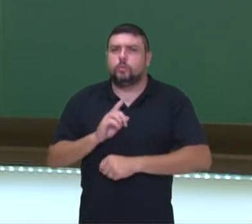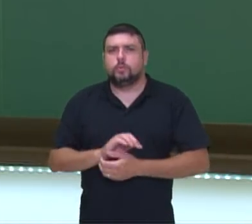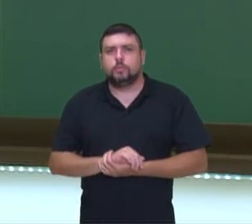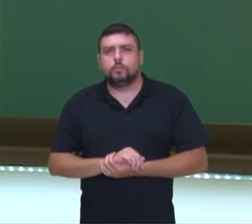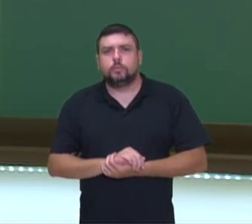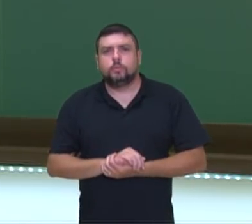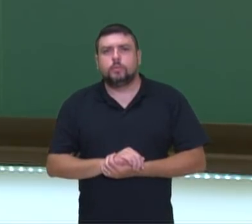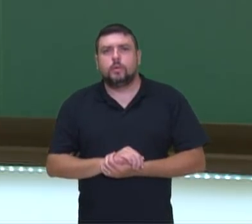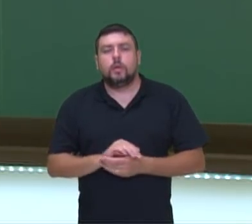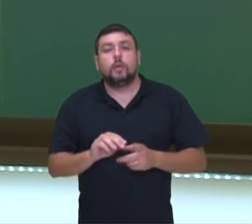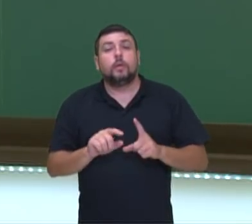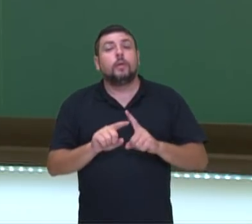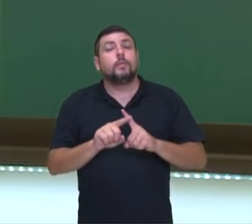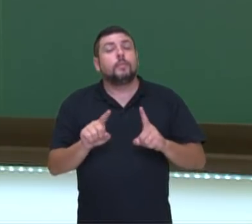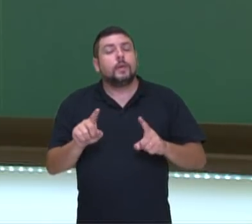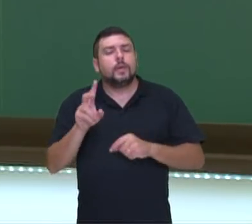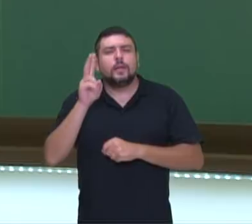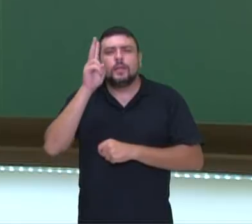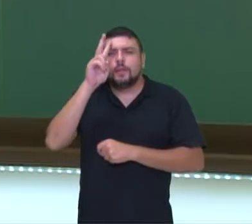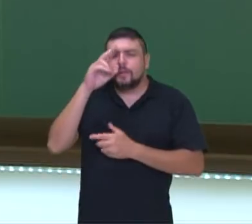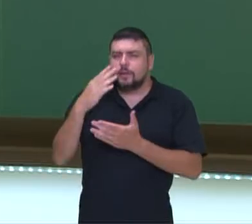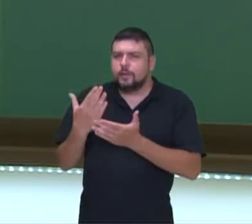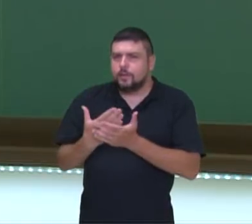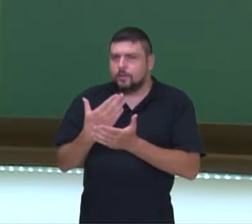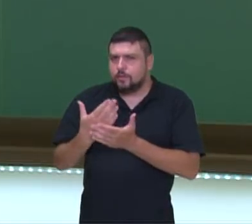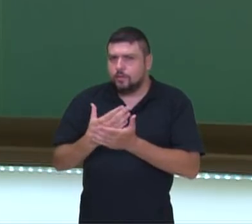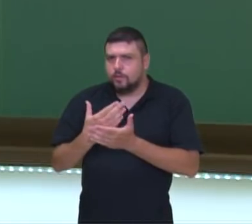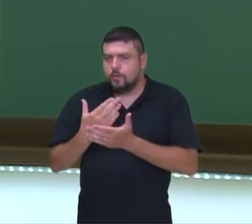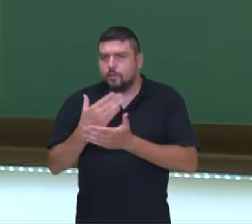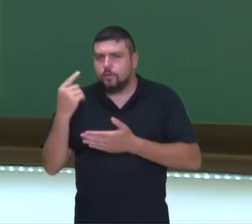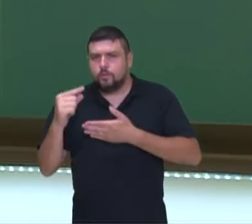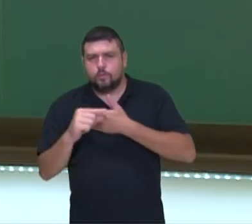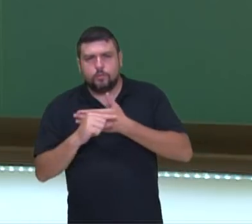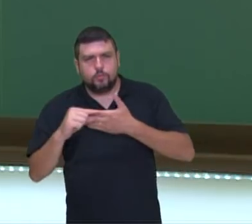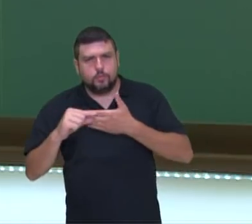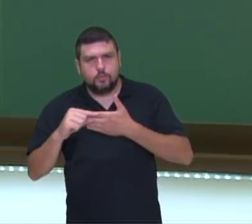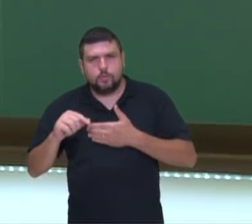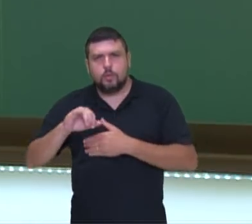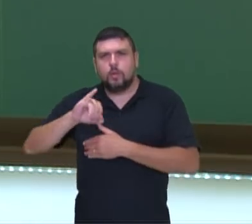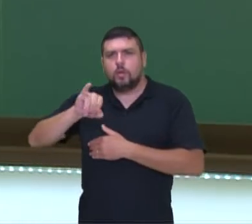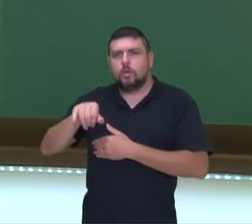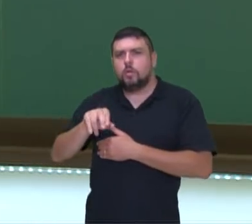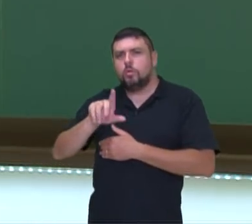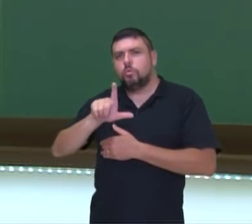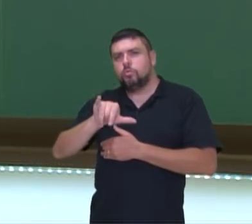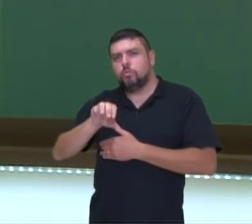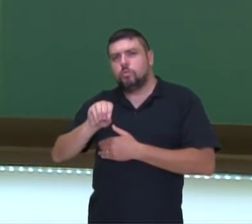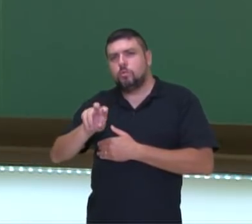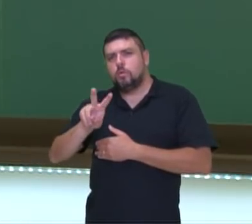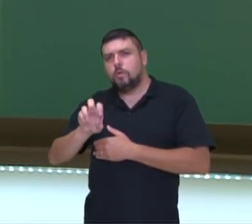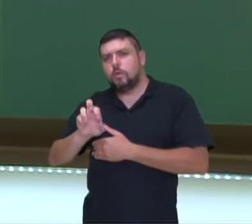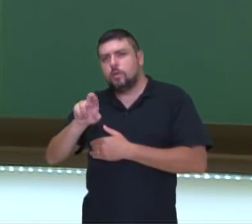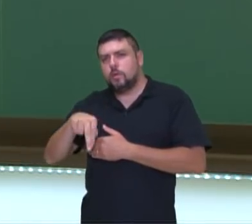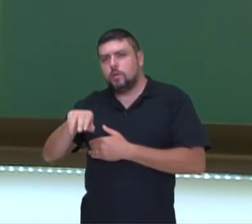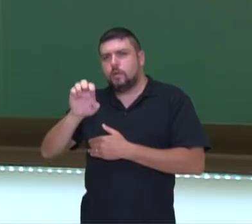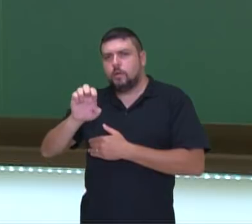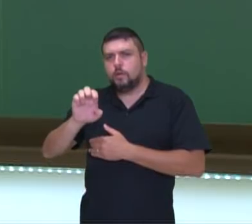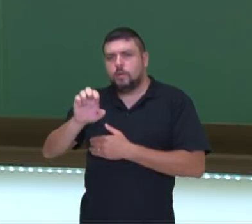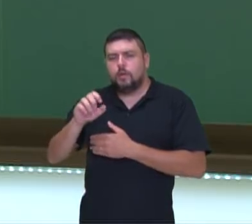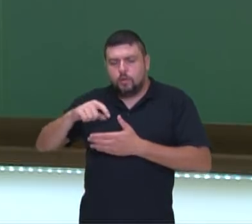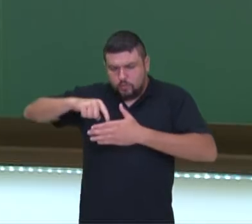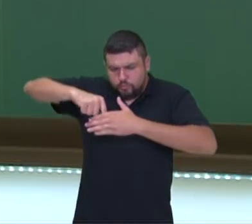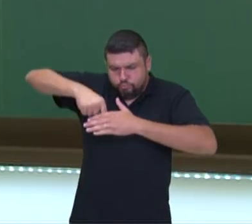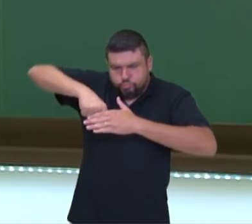Mas lembra de um livro escrito por Júlio Verne, Viagem ao Centro da Terra? Então era uma ficção que